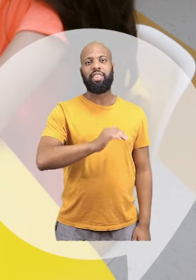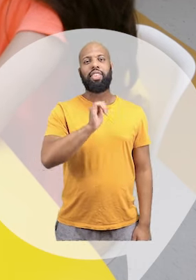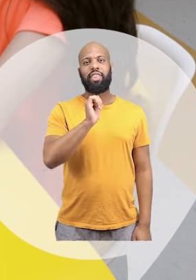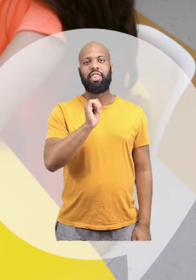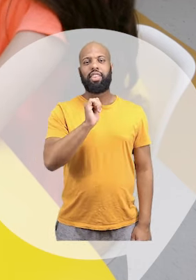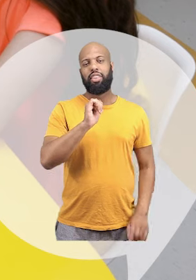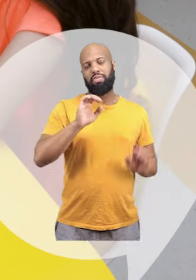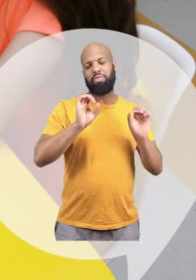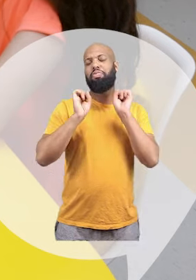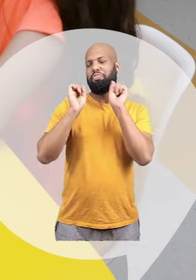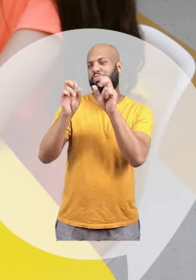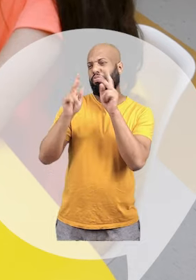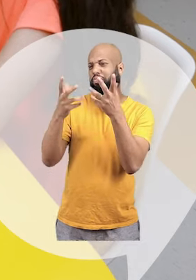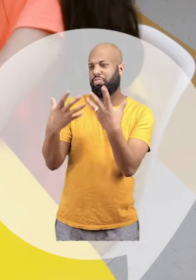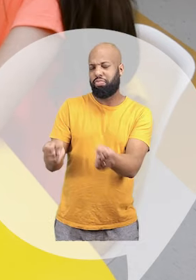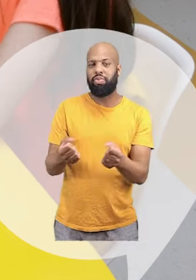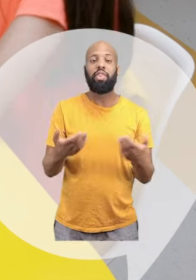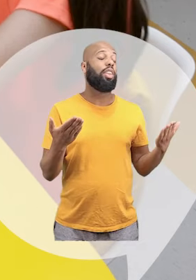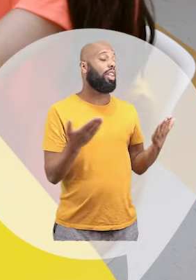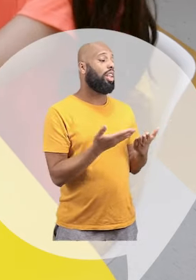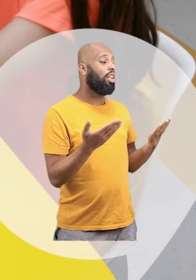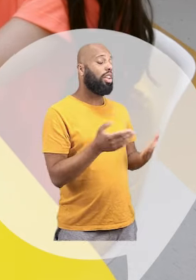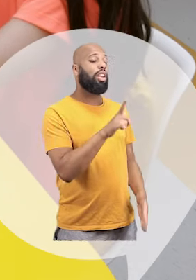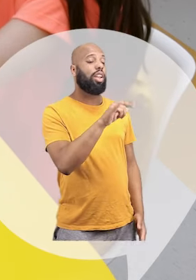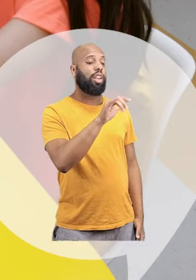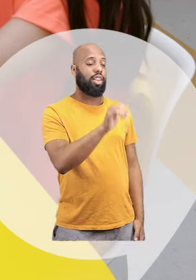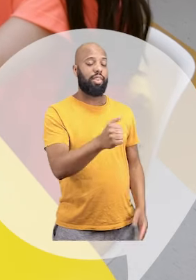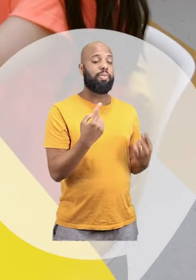Indiana Jones não vem tudo tá ótimo tá ótimo passou